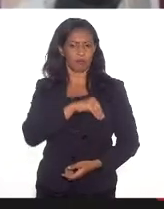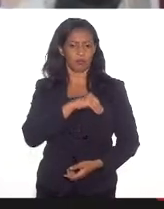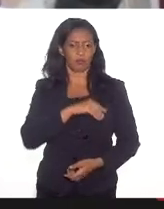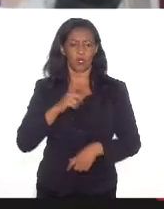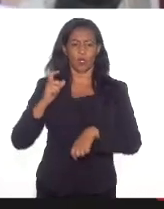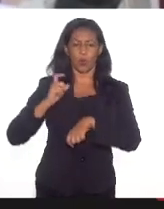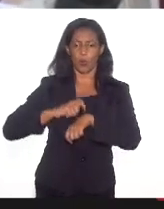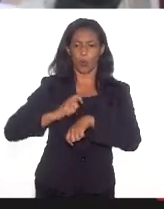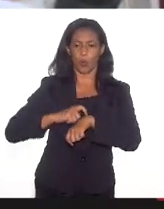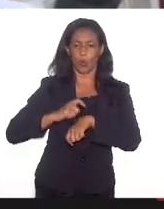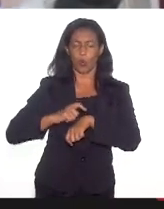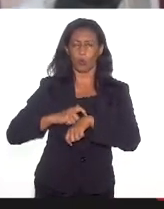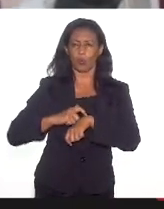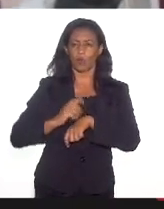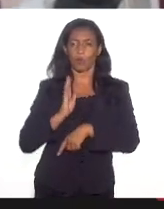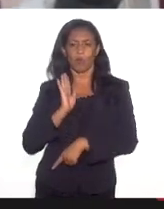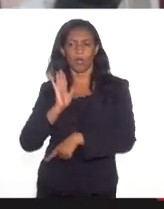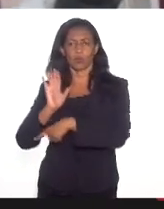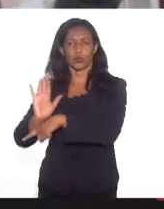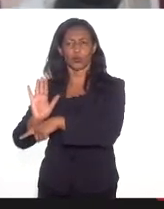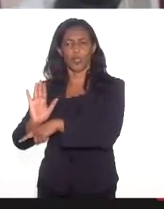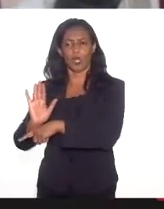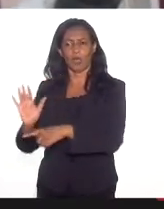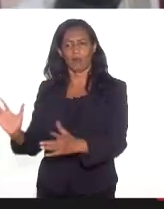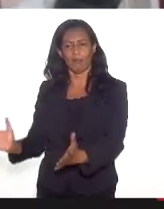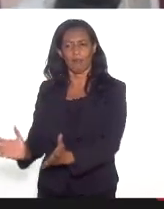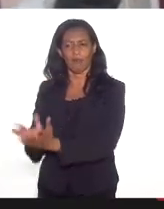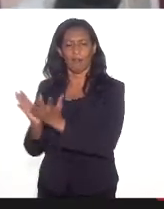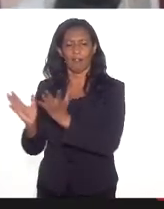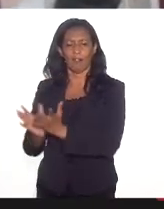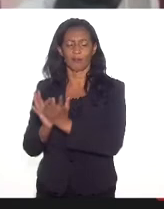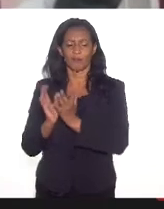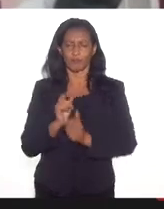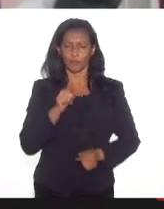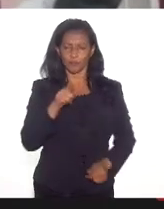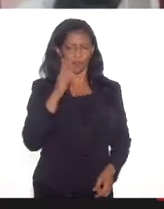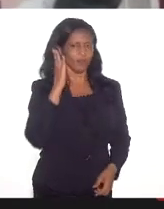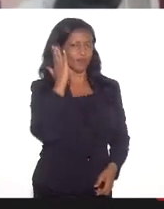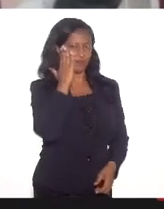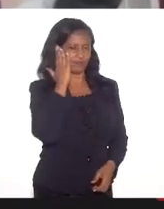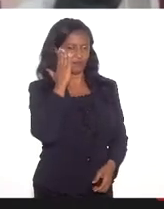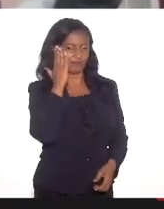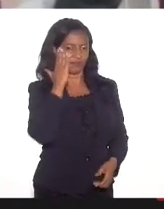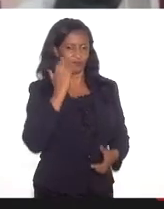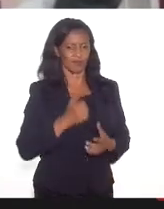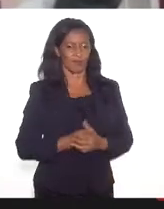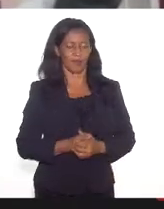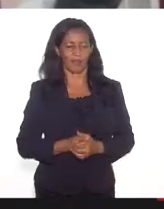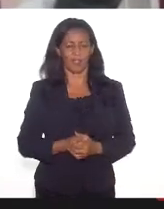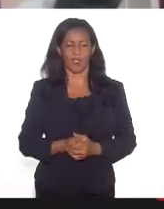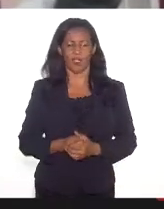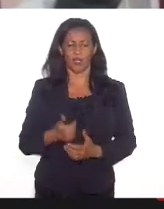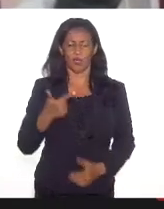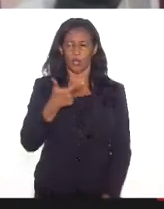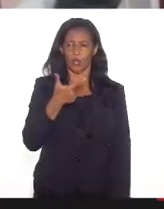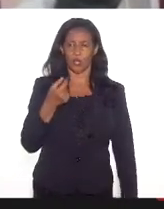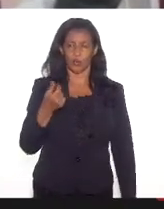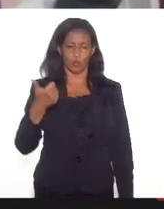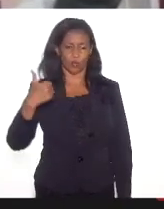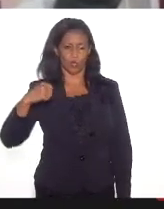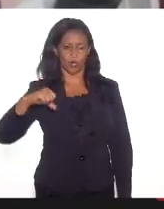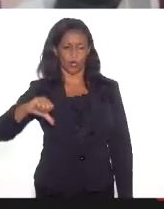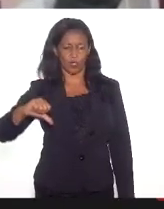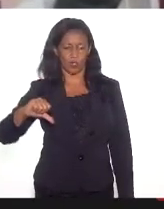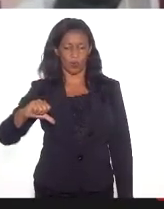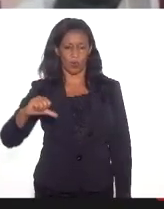para a comunidade você sabe Renata Souza eu fui visitar em 2019 por oito dias